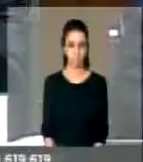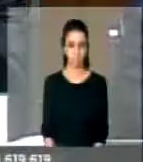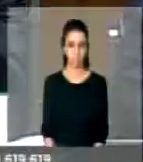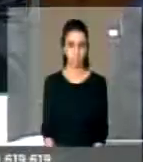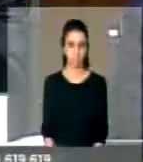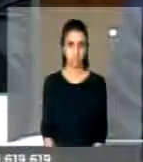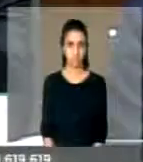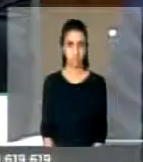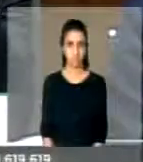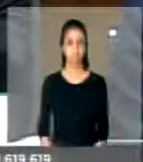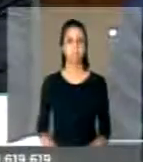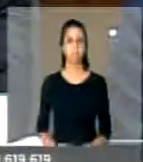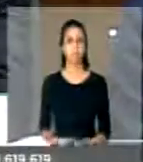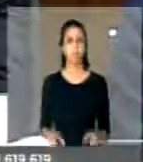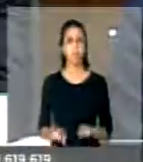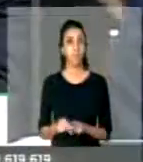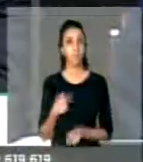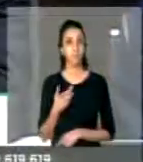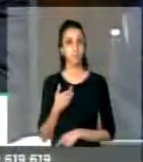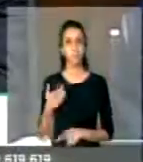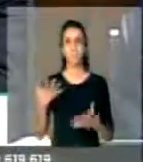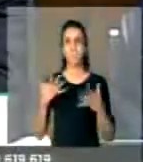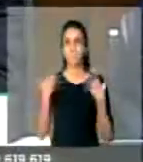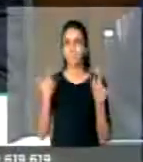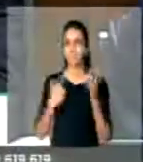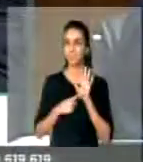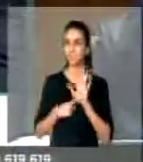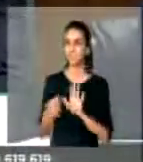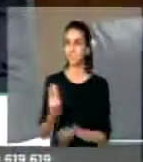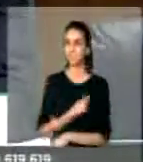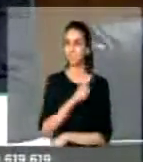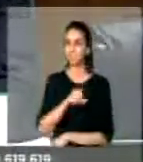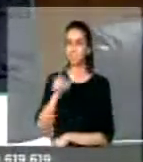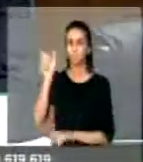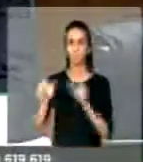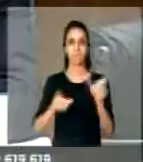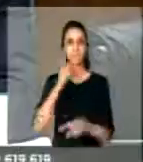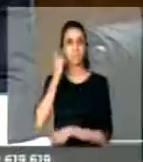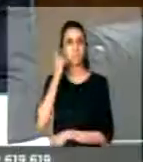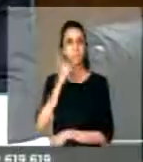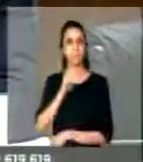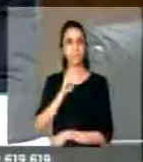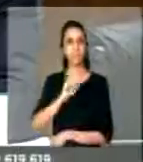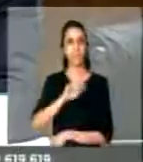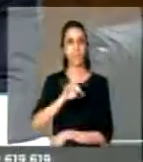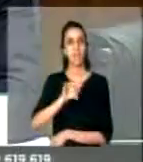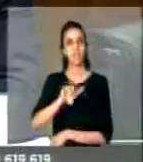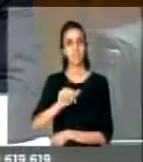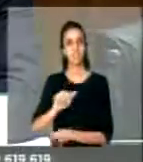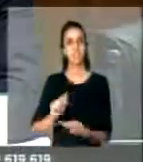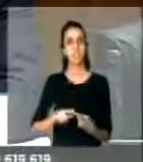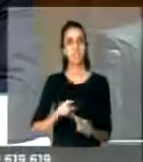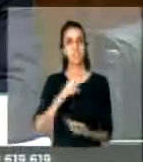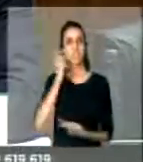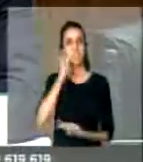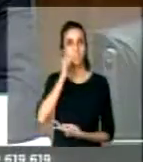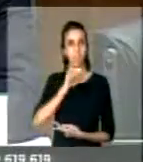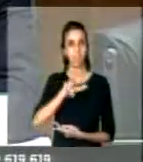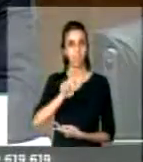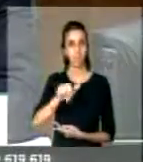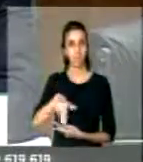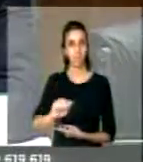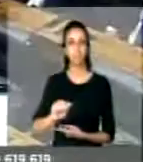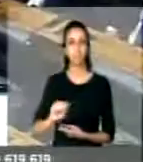Eu quero também, com grande alegria, registrar as presenças aqui dos deputados Átila Lira, da deputada Luana,